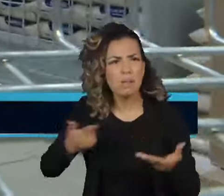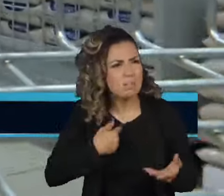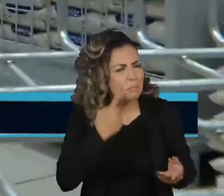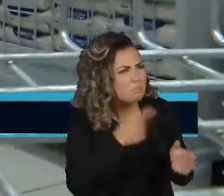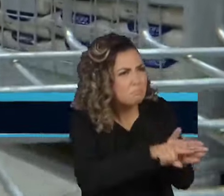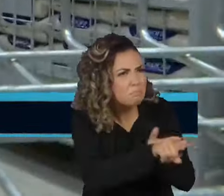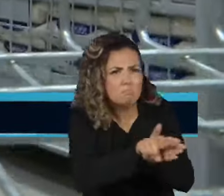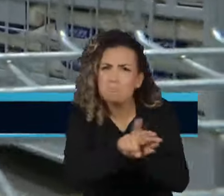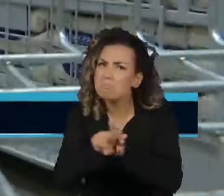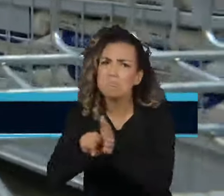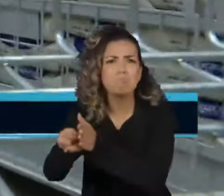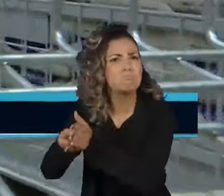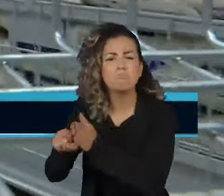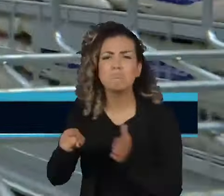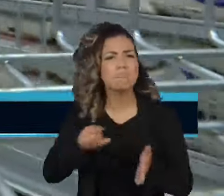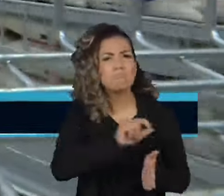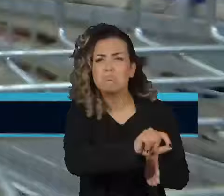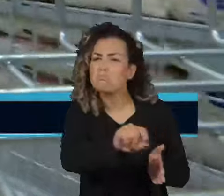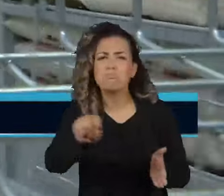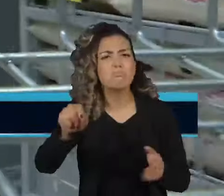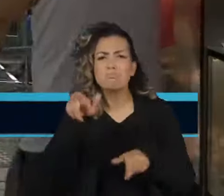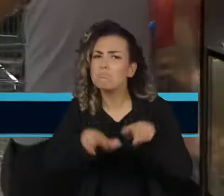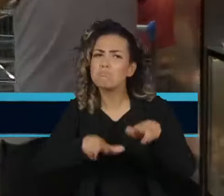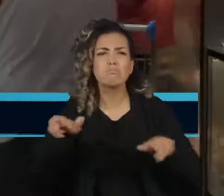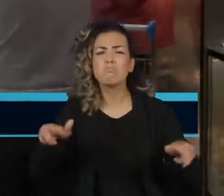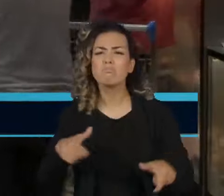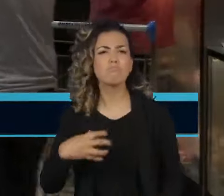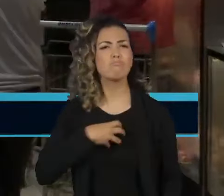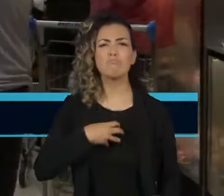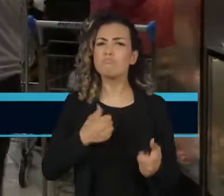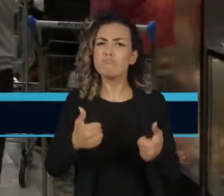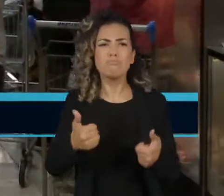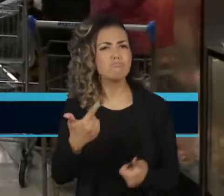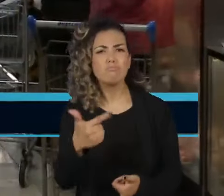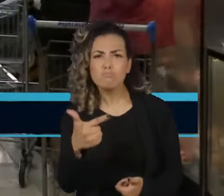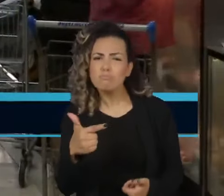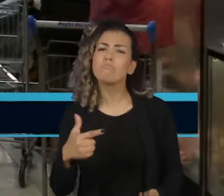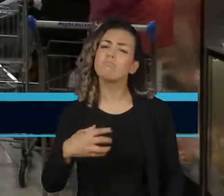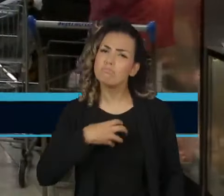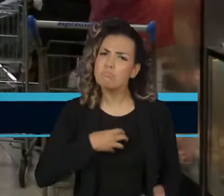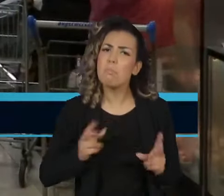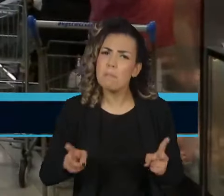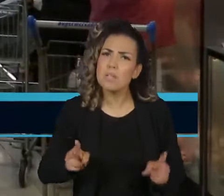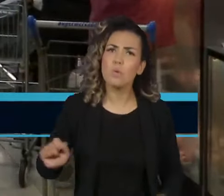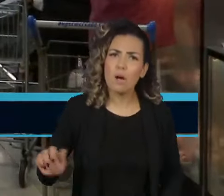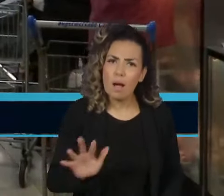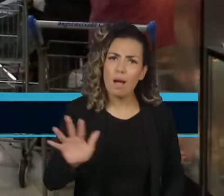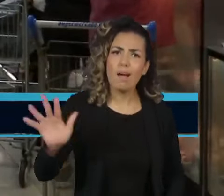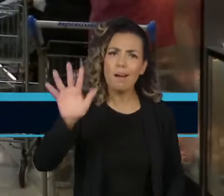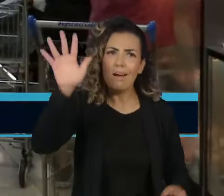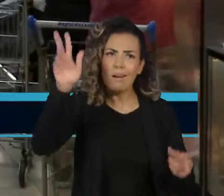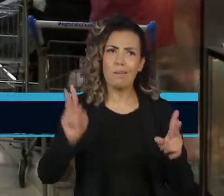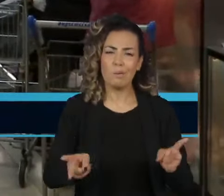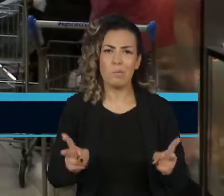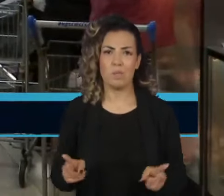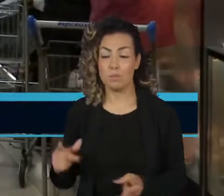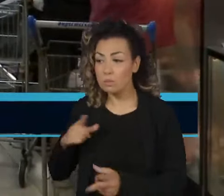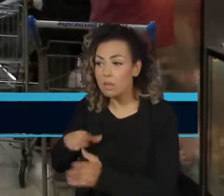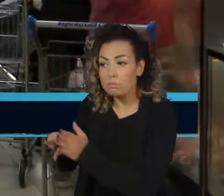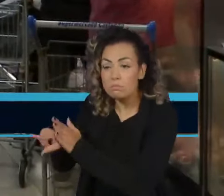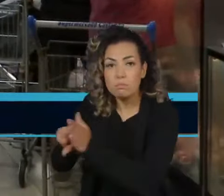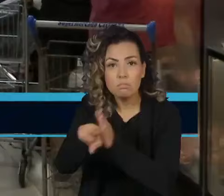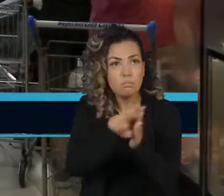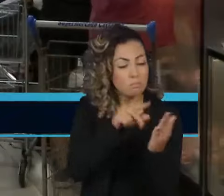ainda não tem uma boa percepção da economia uma pesquisa da Atlas Intel mostra que para 47% da